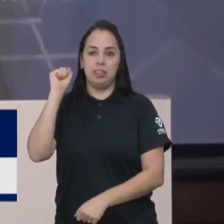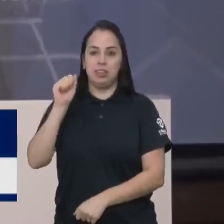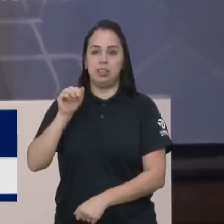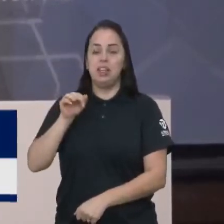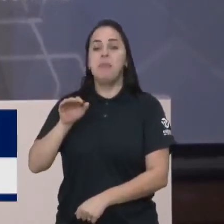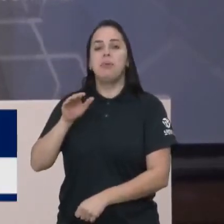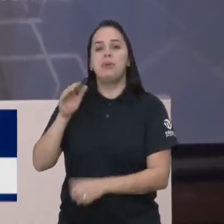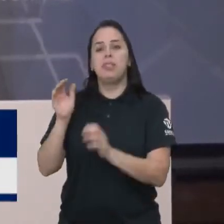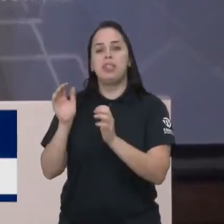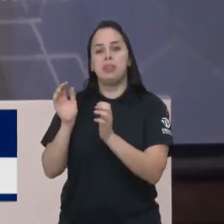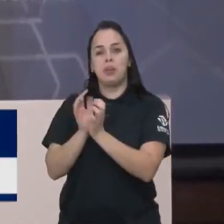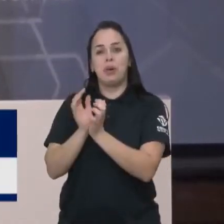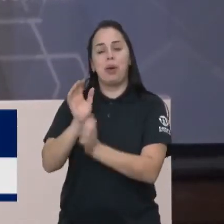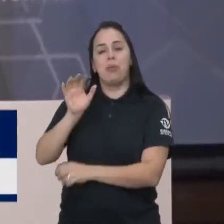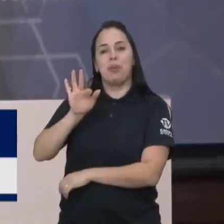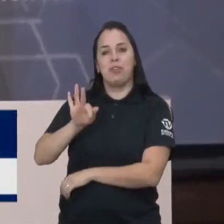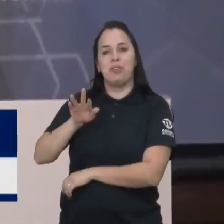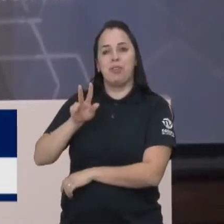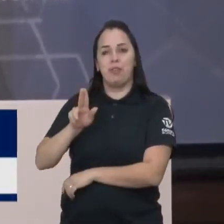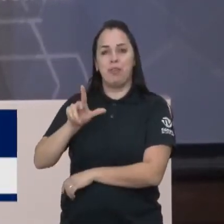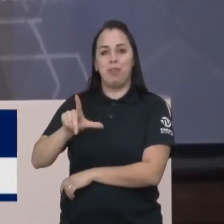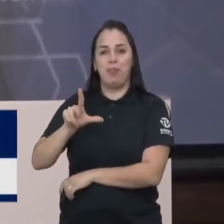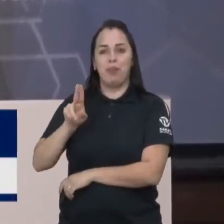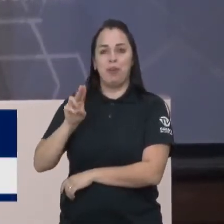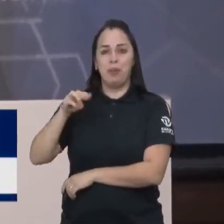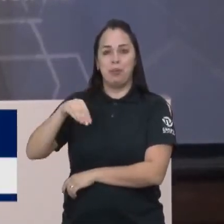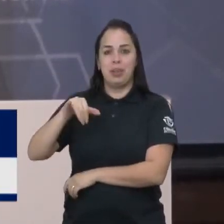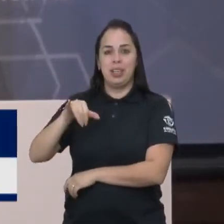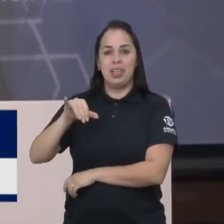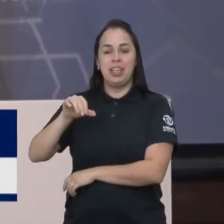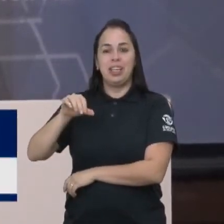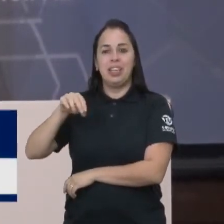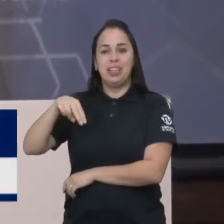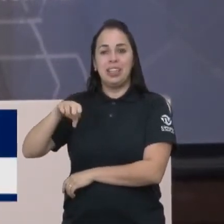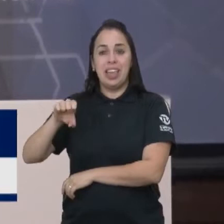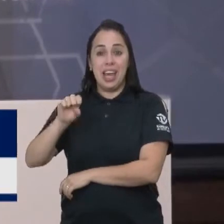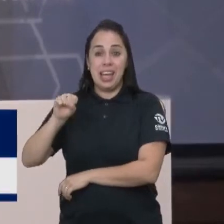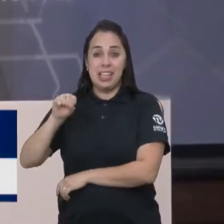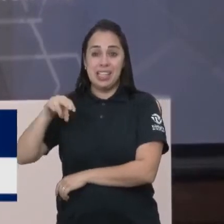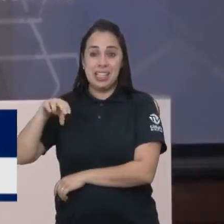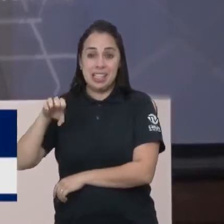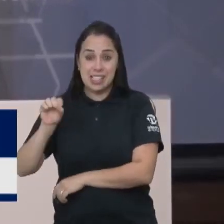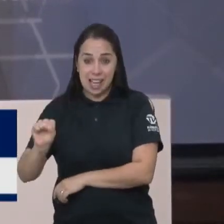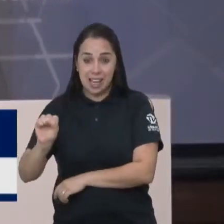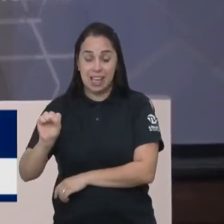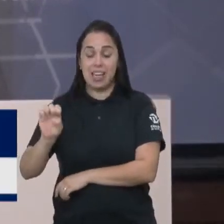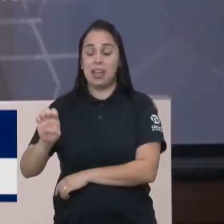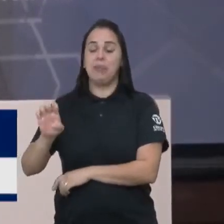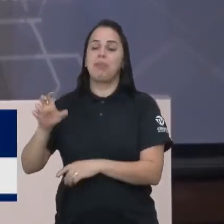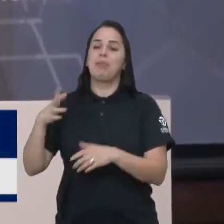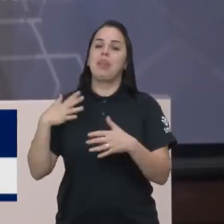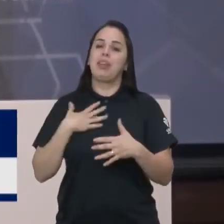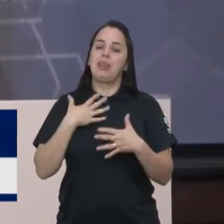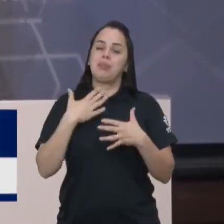Por último, mas não menos importante, meu pleito de gratidão a essa Casa de Leis,